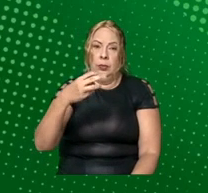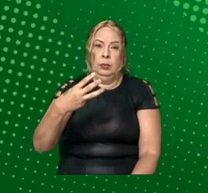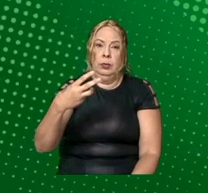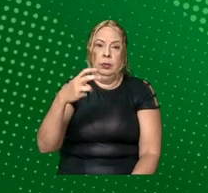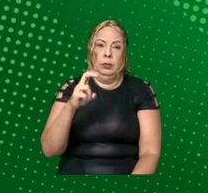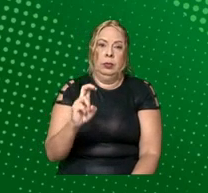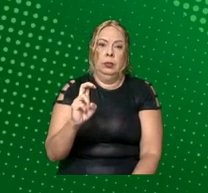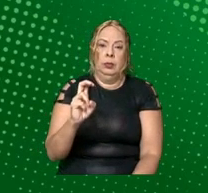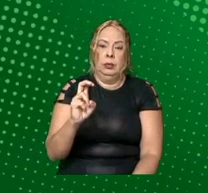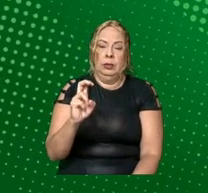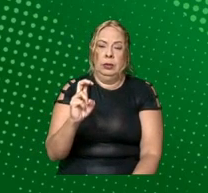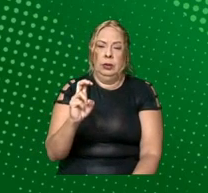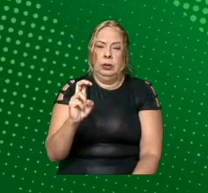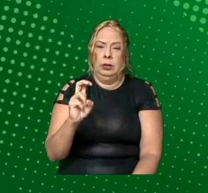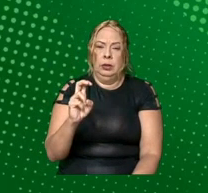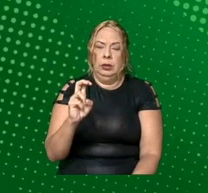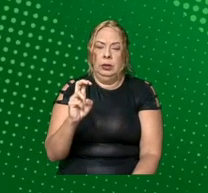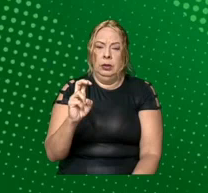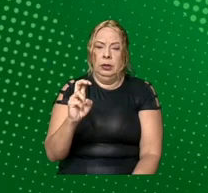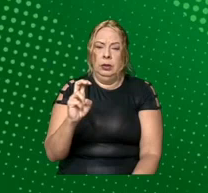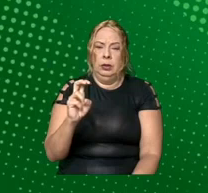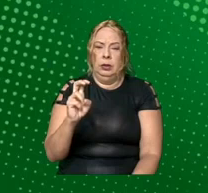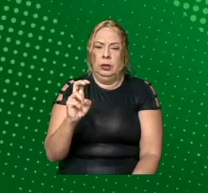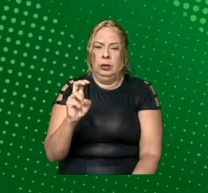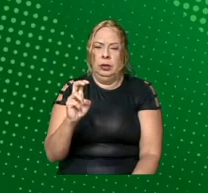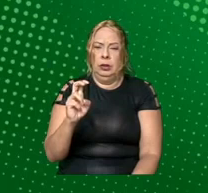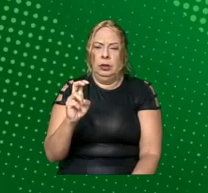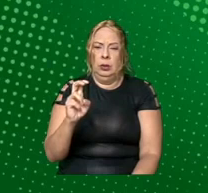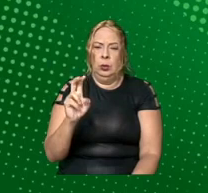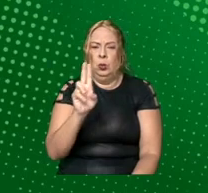046835... E agora, gente,